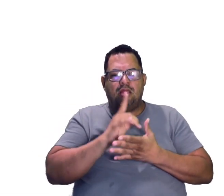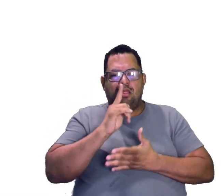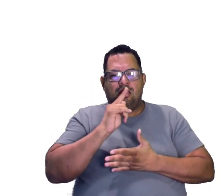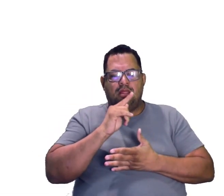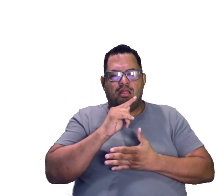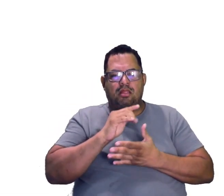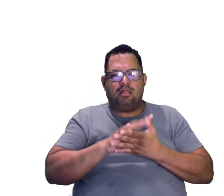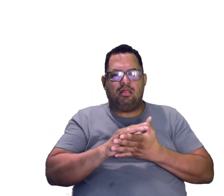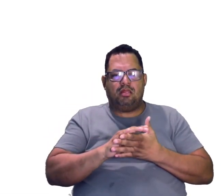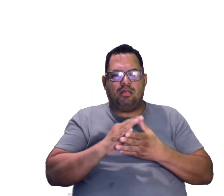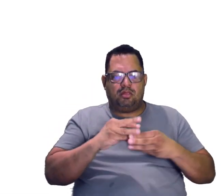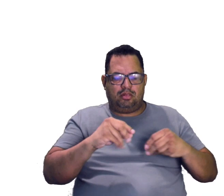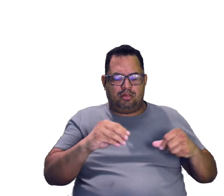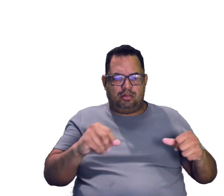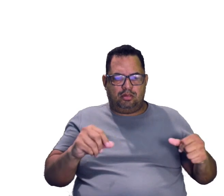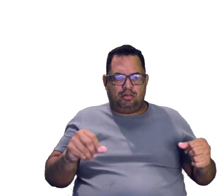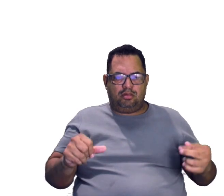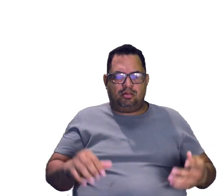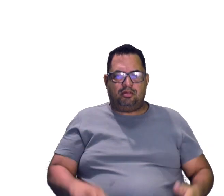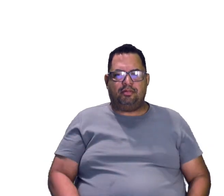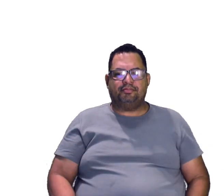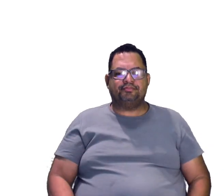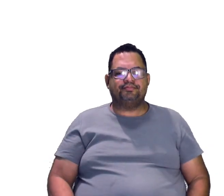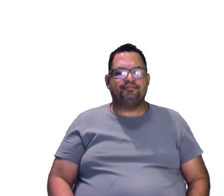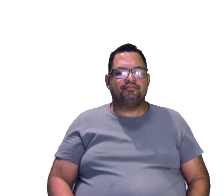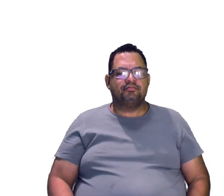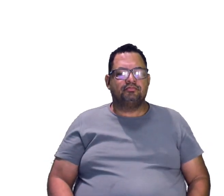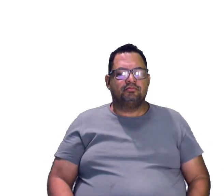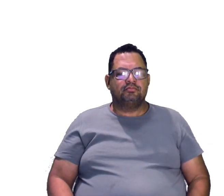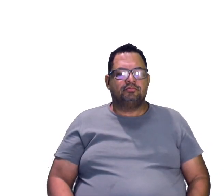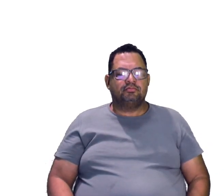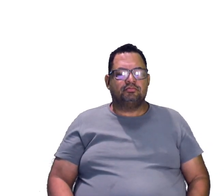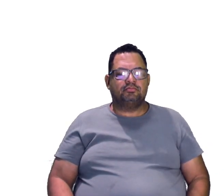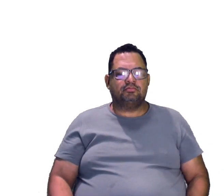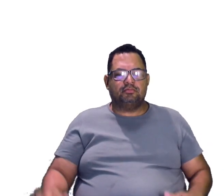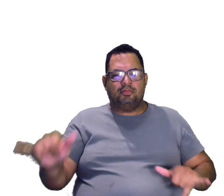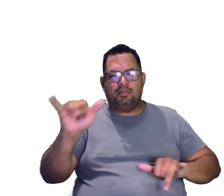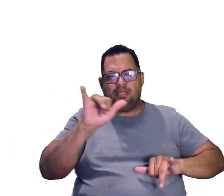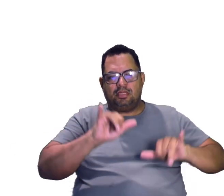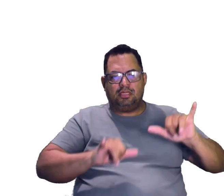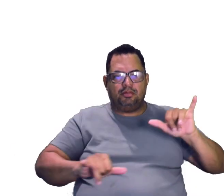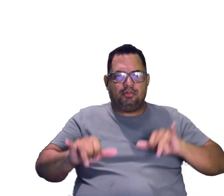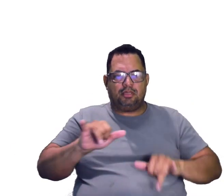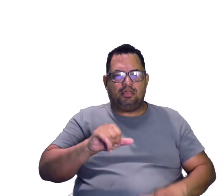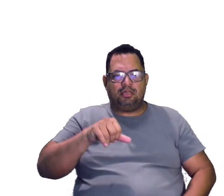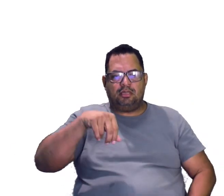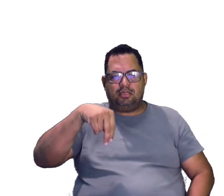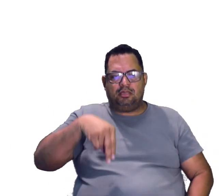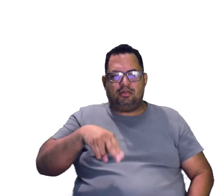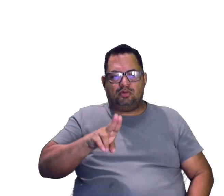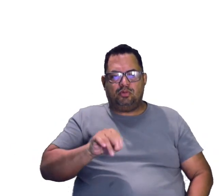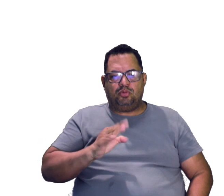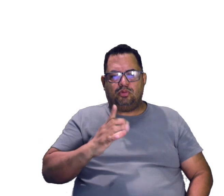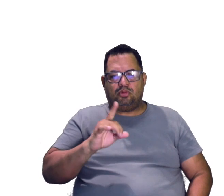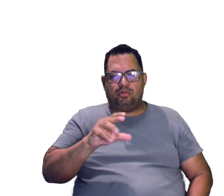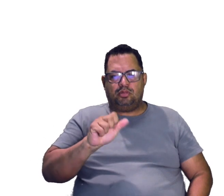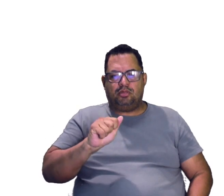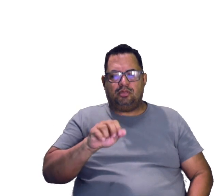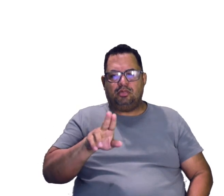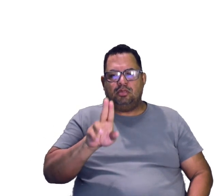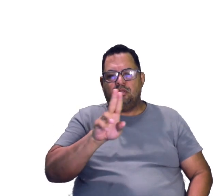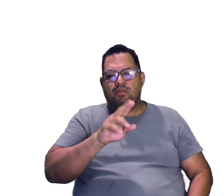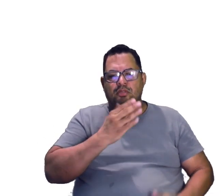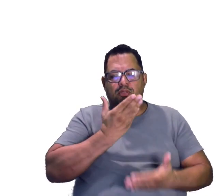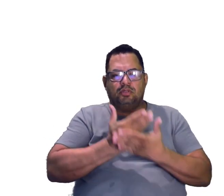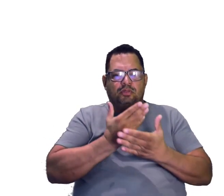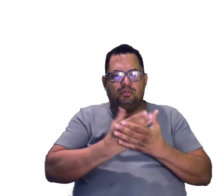existe organismo vivo, a química inorgânica está presente. E a química nuclear, vocês vão estudar sobre os átomos